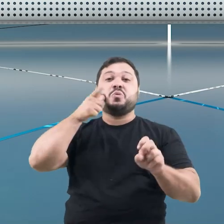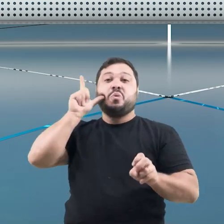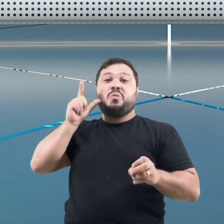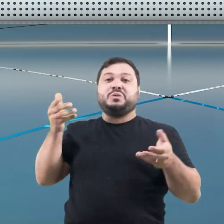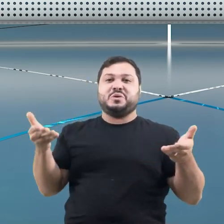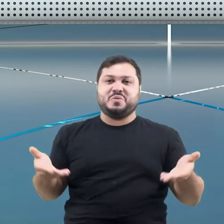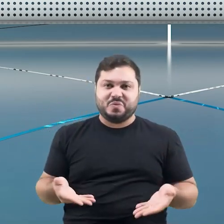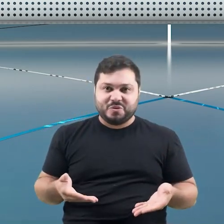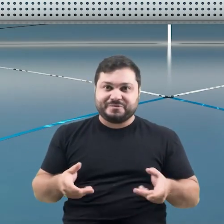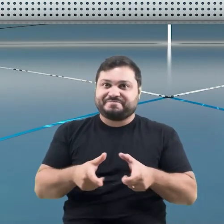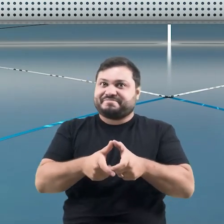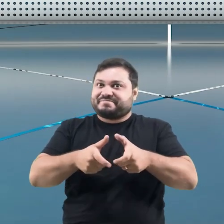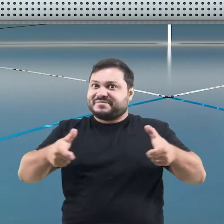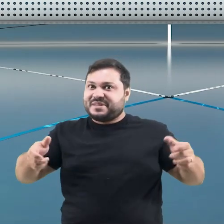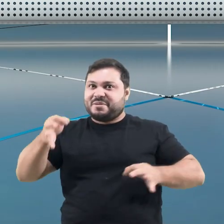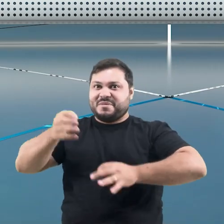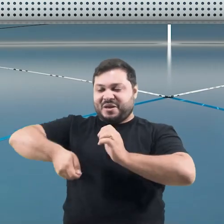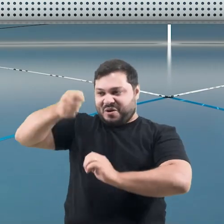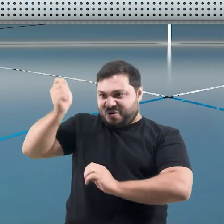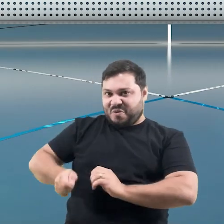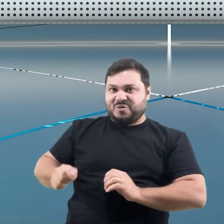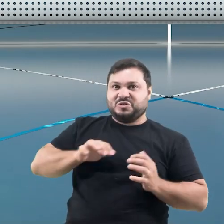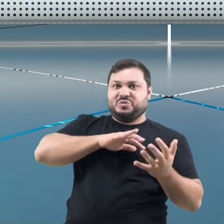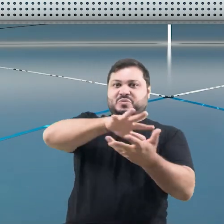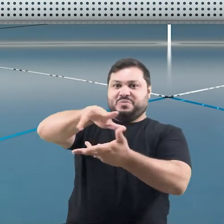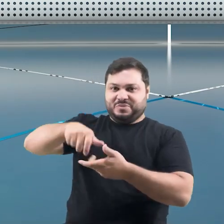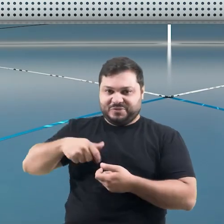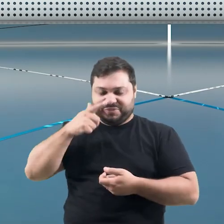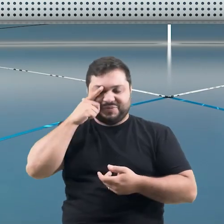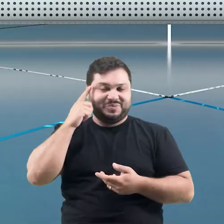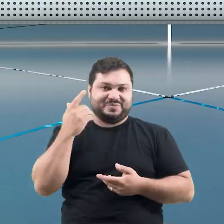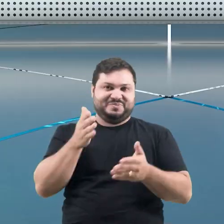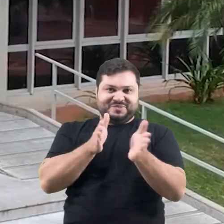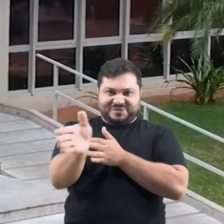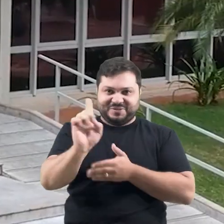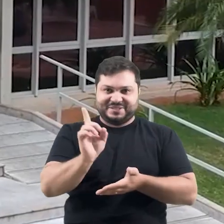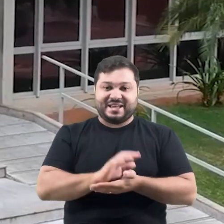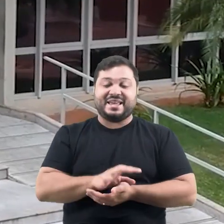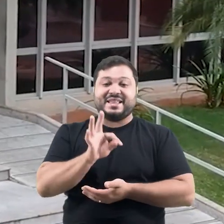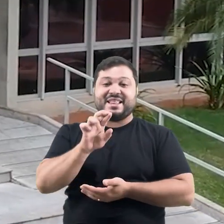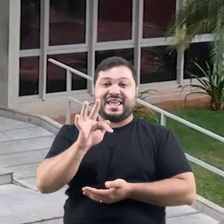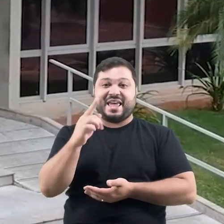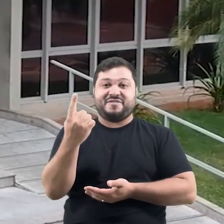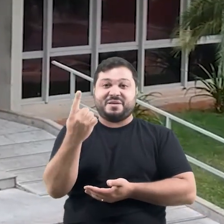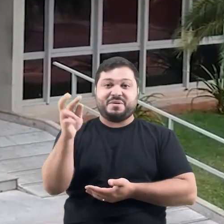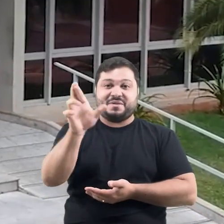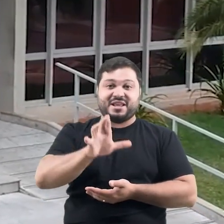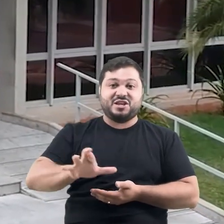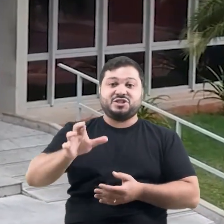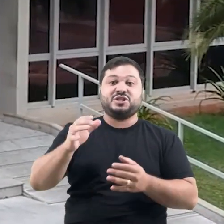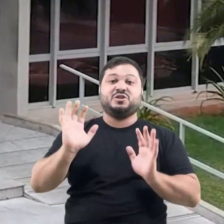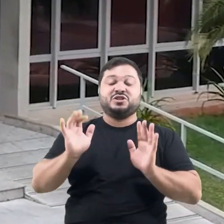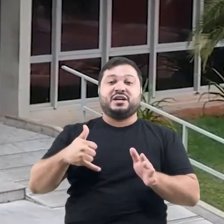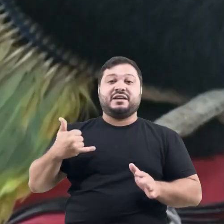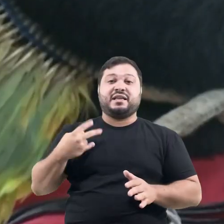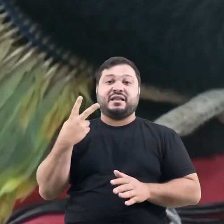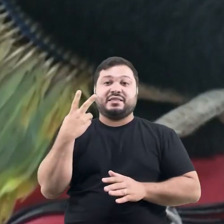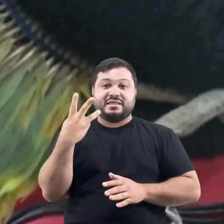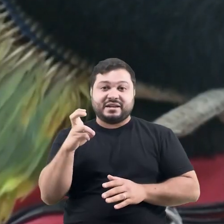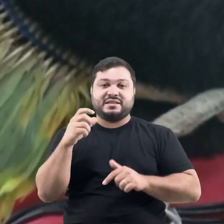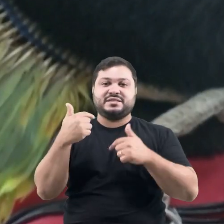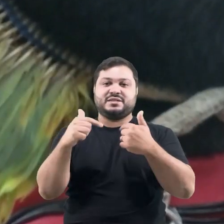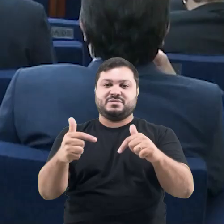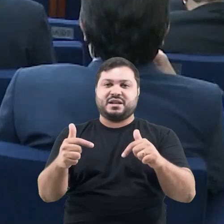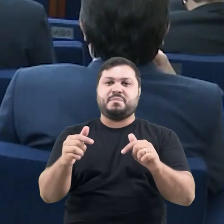o hoje da maior corte recursal do mundo. Não sai daí! TRF da Primeira Região completa 35 anos